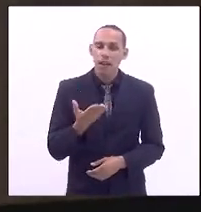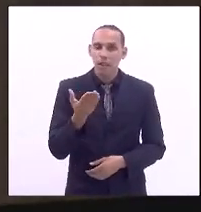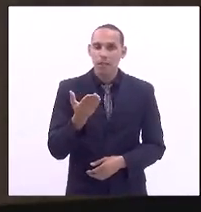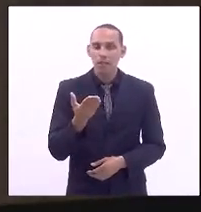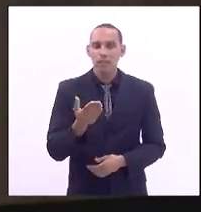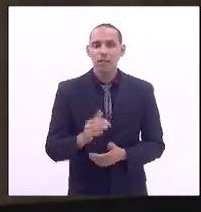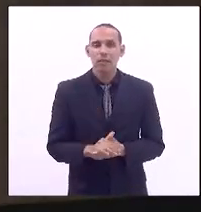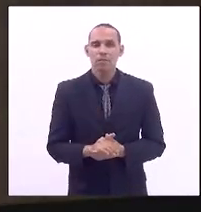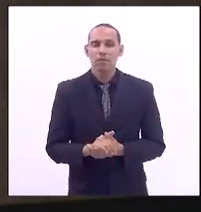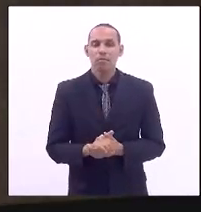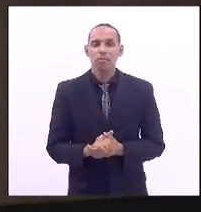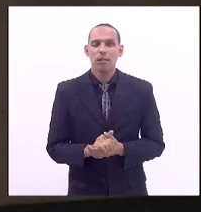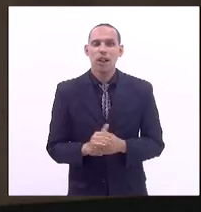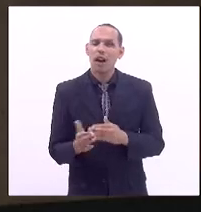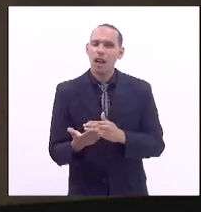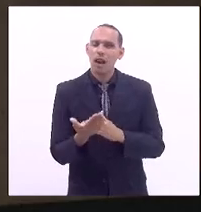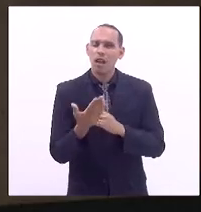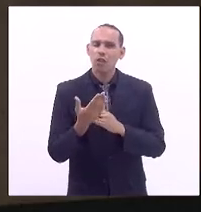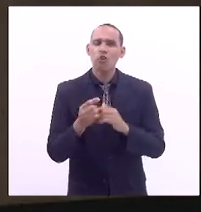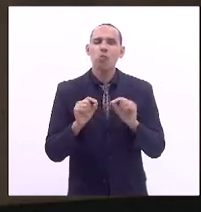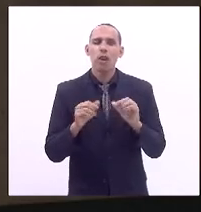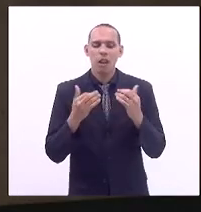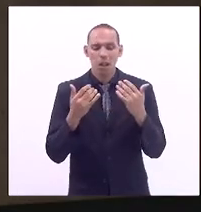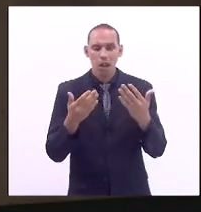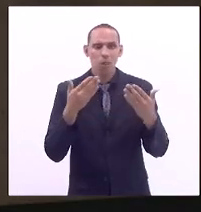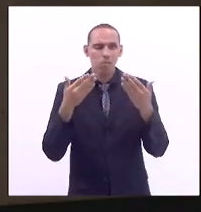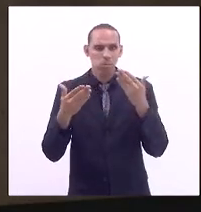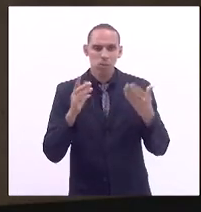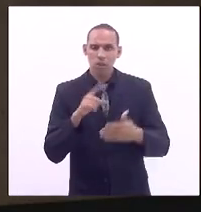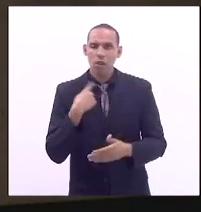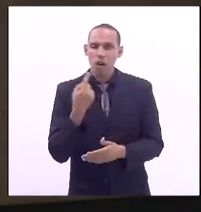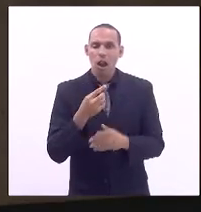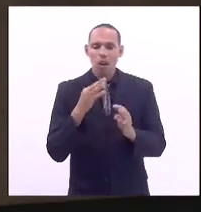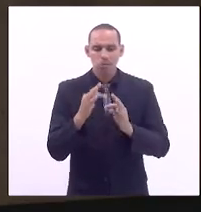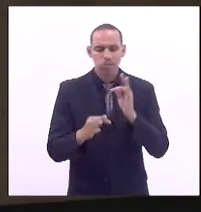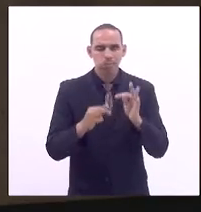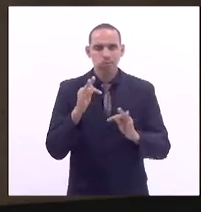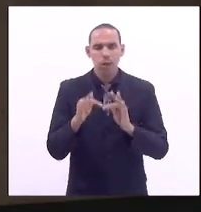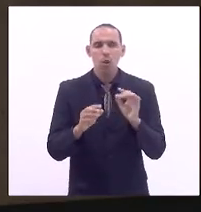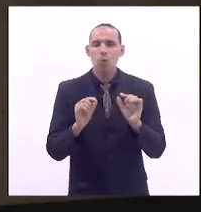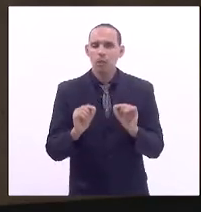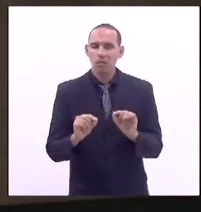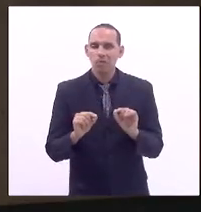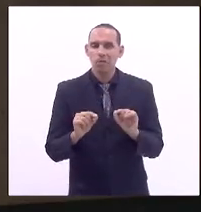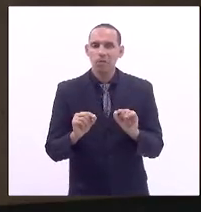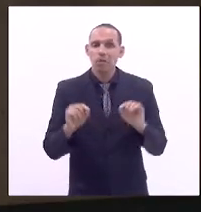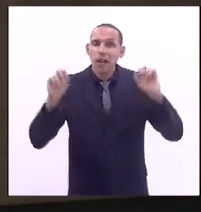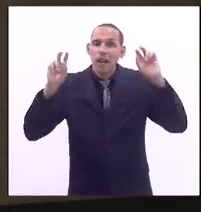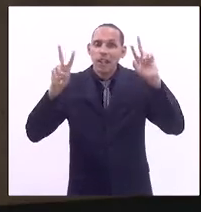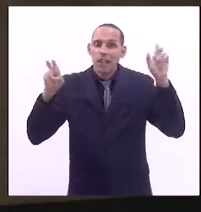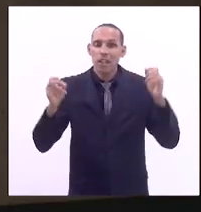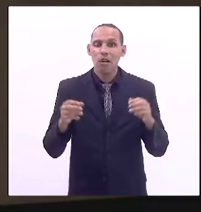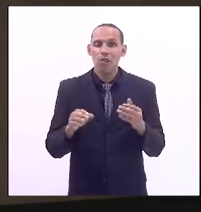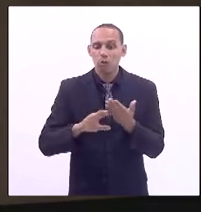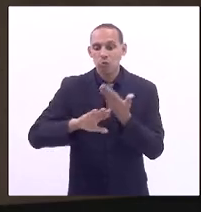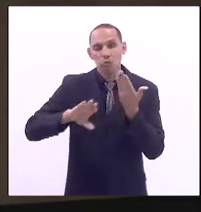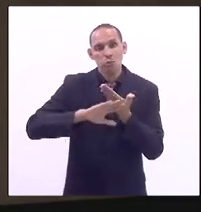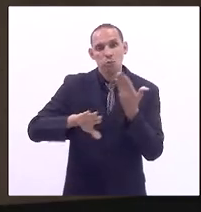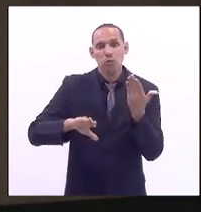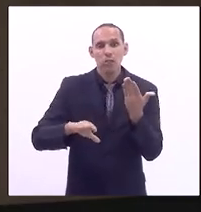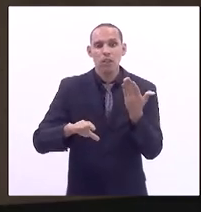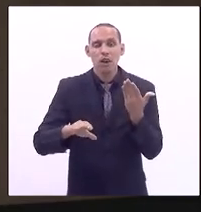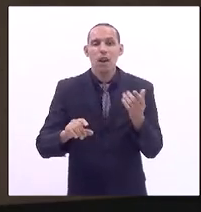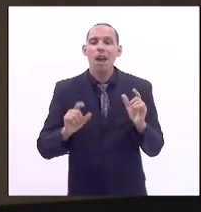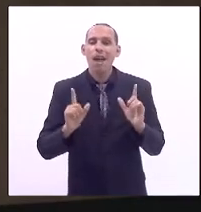e para que fosse viabilizado uma audiência pública onde nós trataremos da questão dos excluídos de todas as